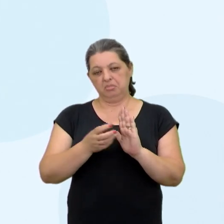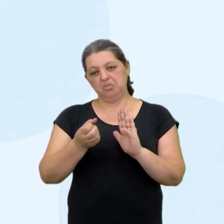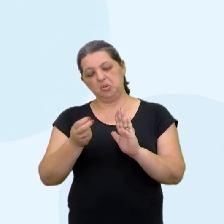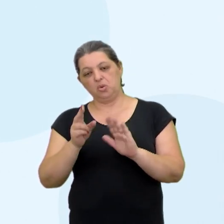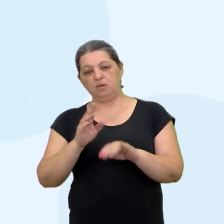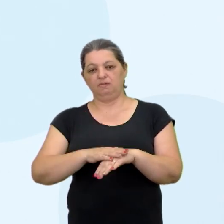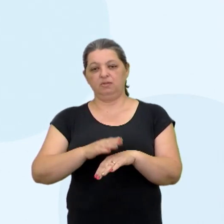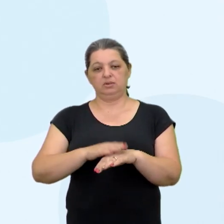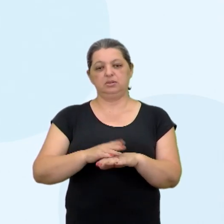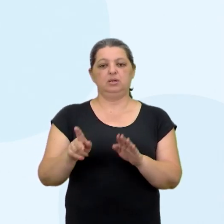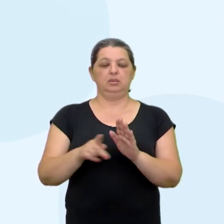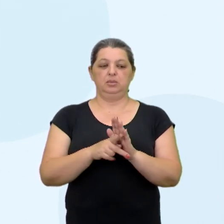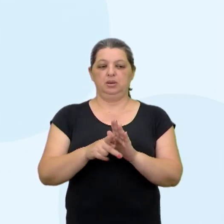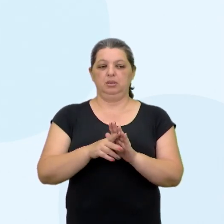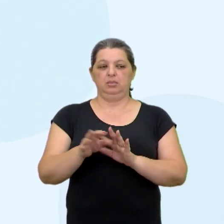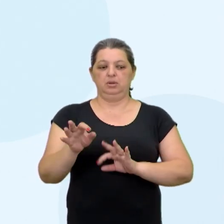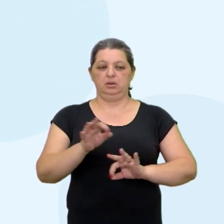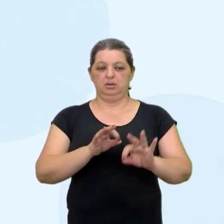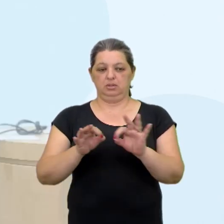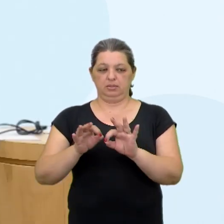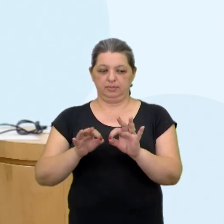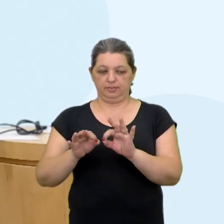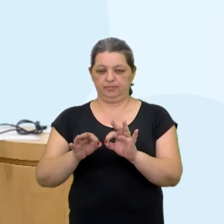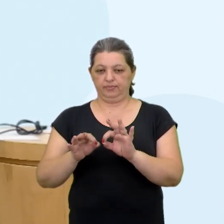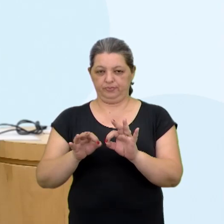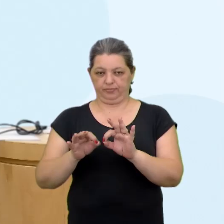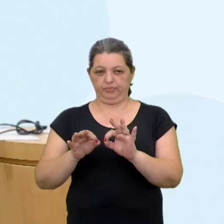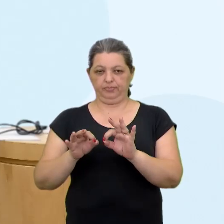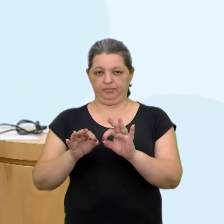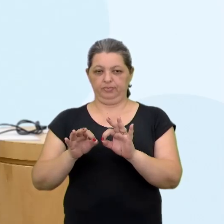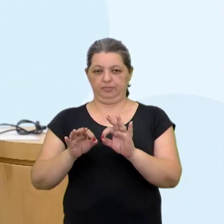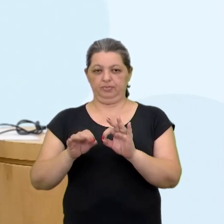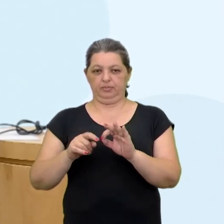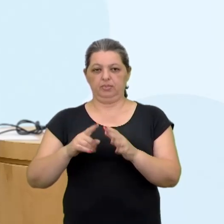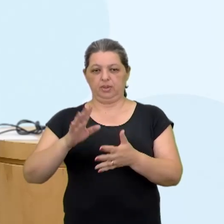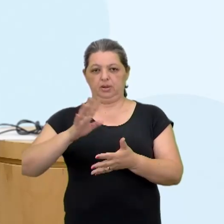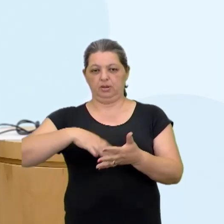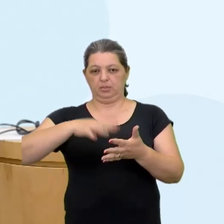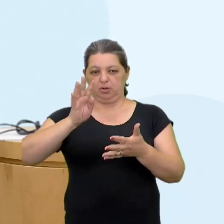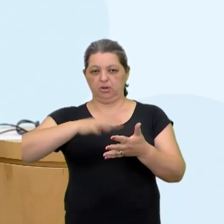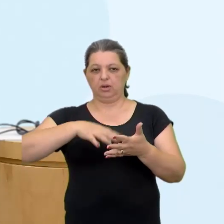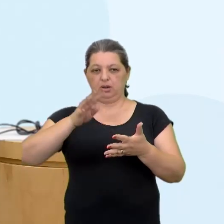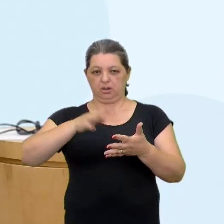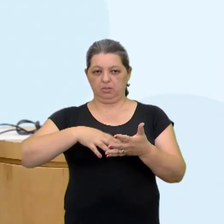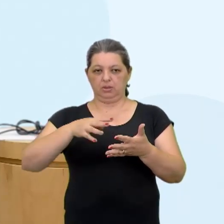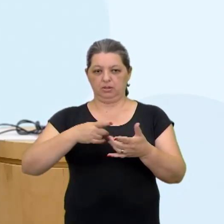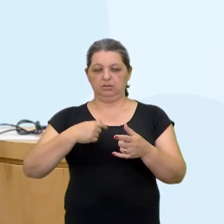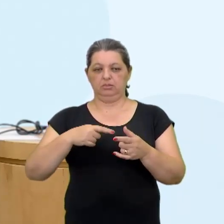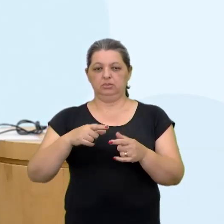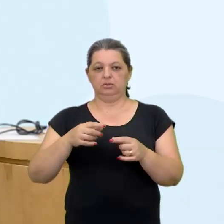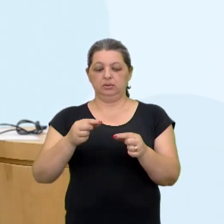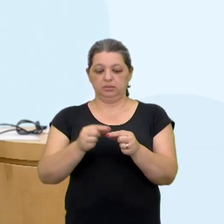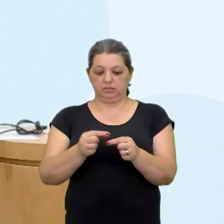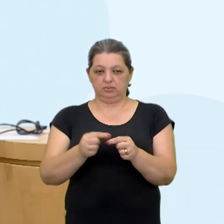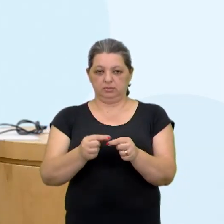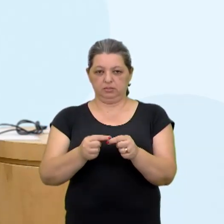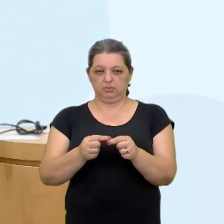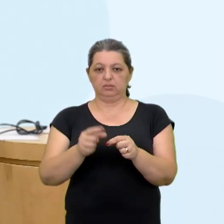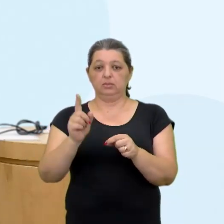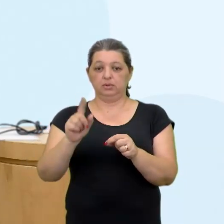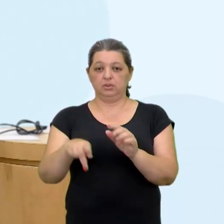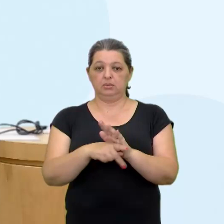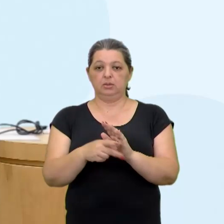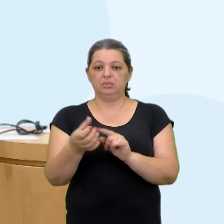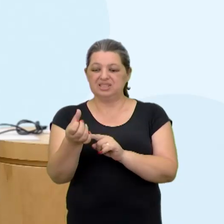fazer uma programação desse elemento que já está instalado no computador e você quer fazer isso pelo Arduino. É por esses